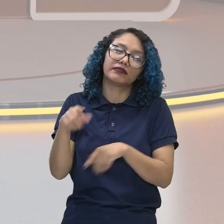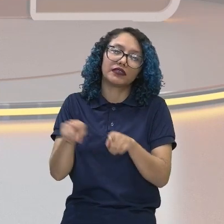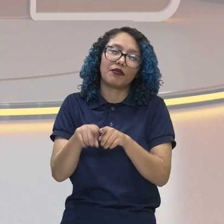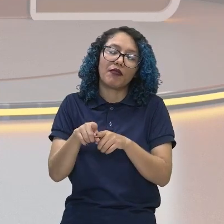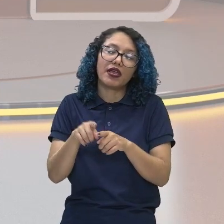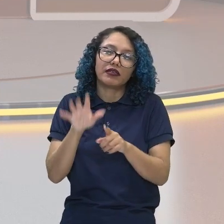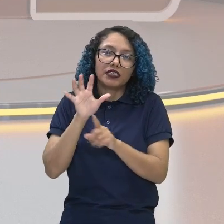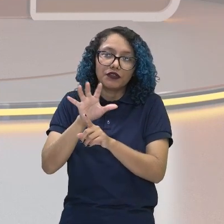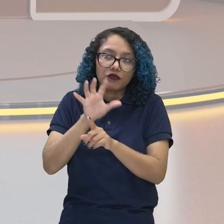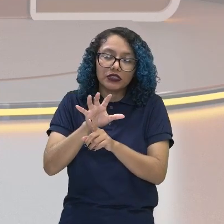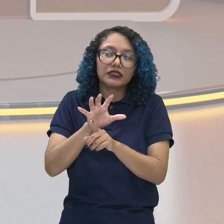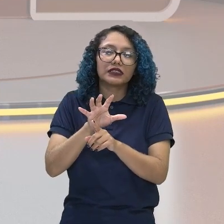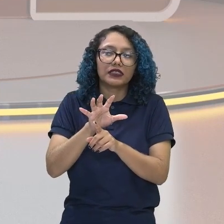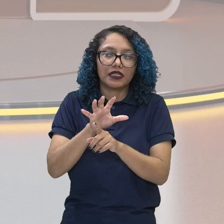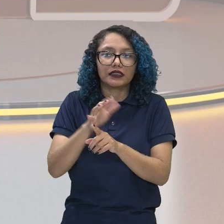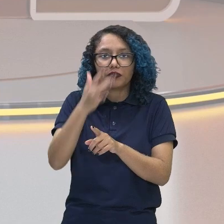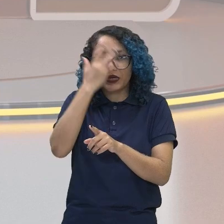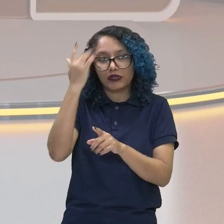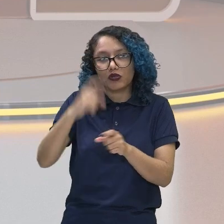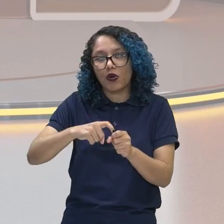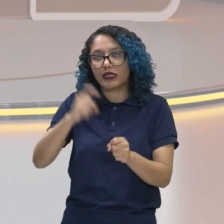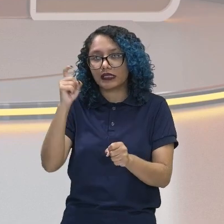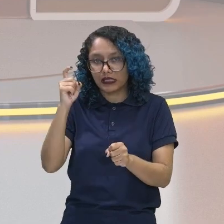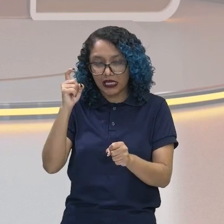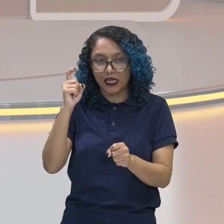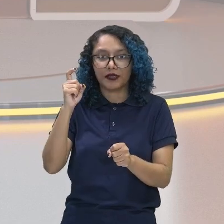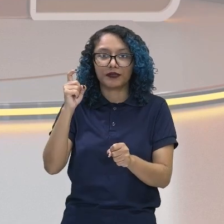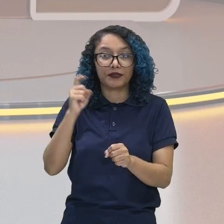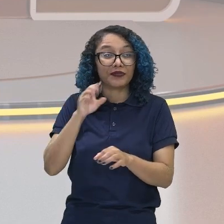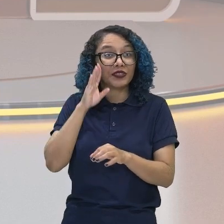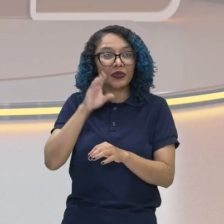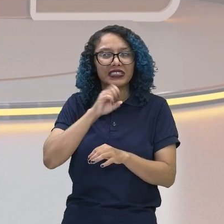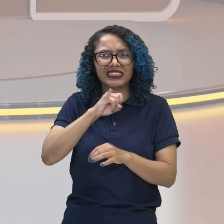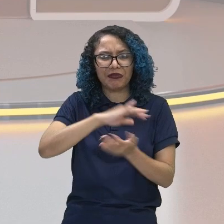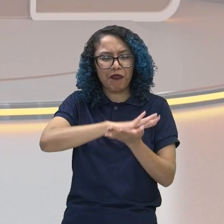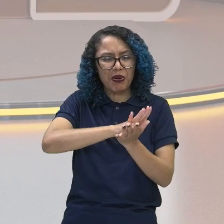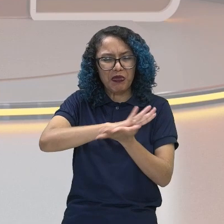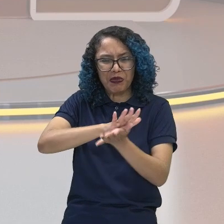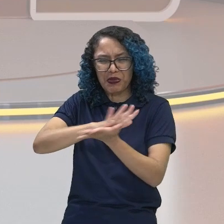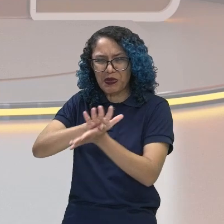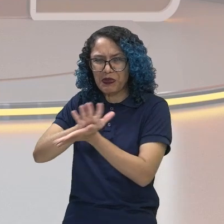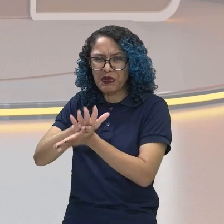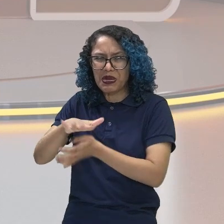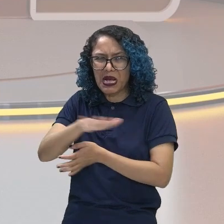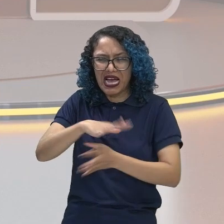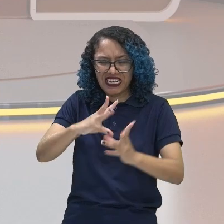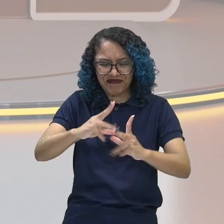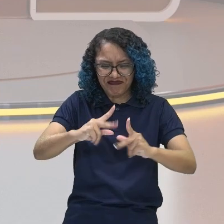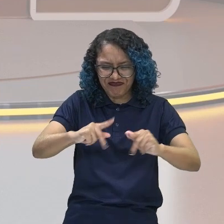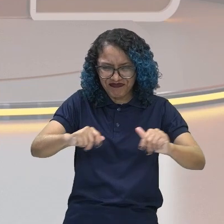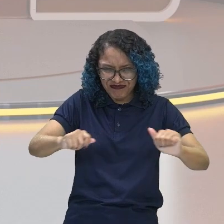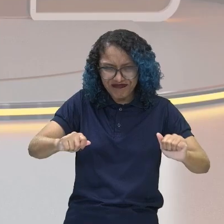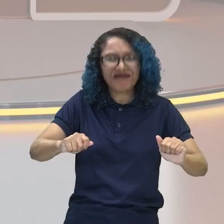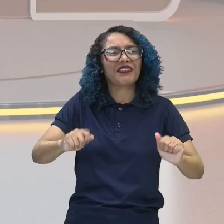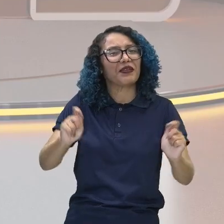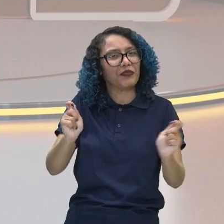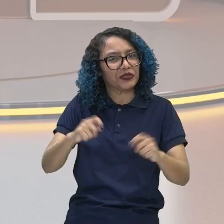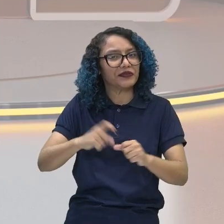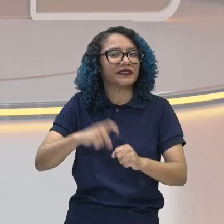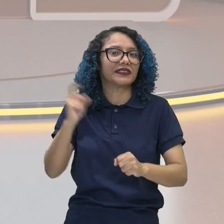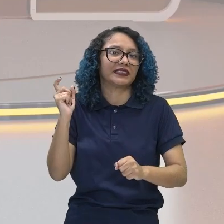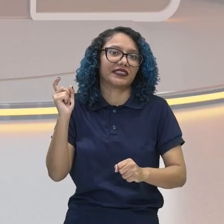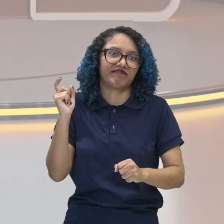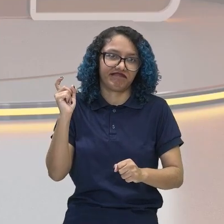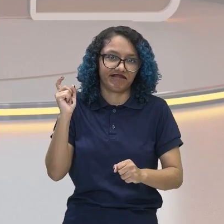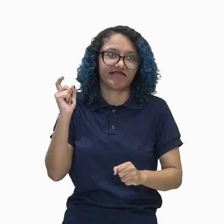que pessoas saiam daquela área, principalmente se devastar bastante aquele local. Então, olha só, em relação